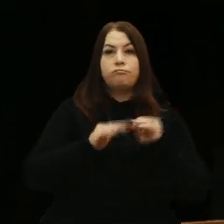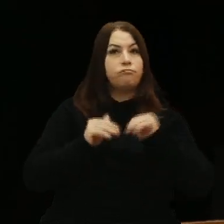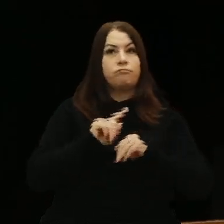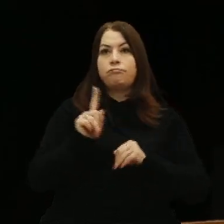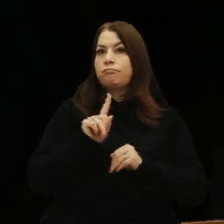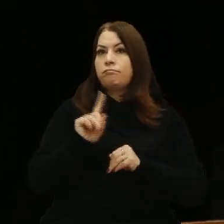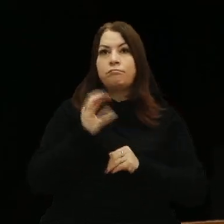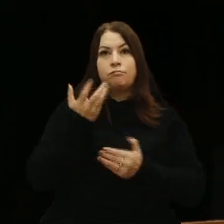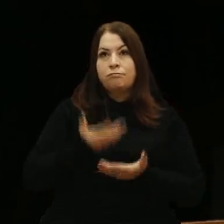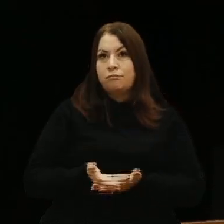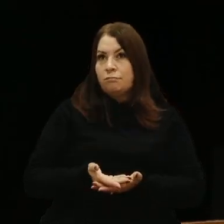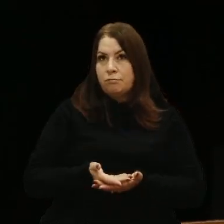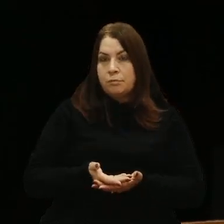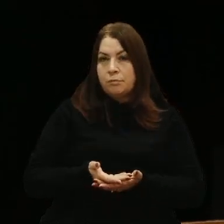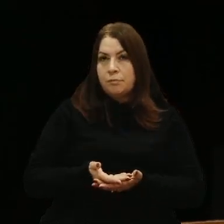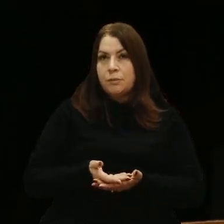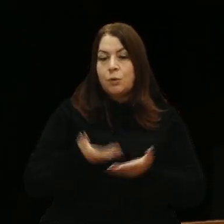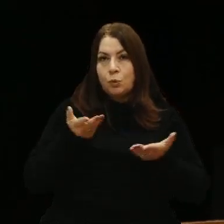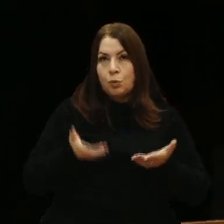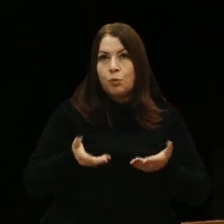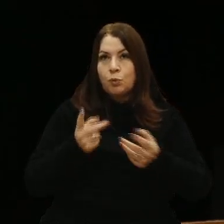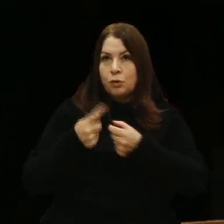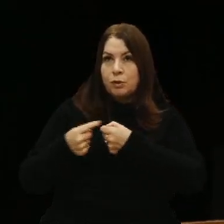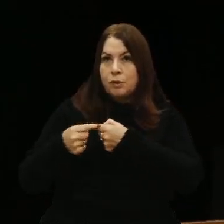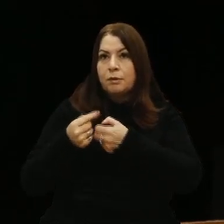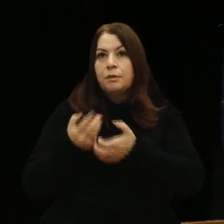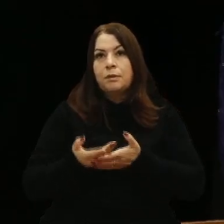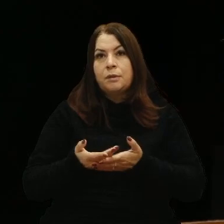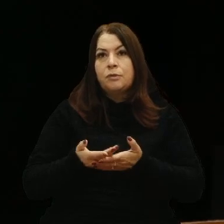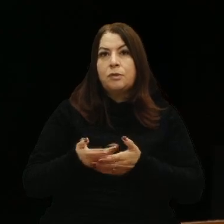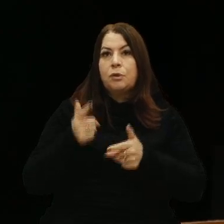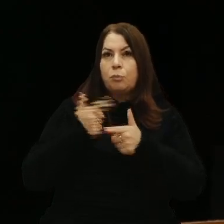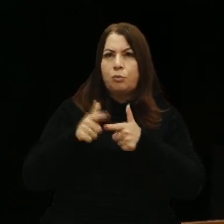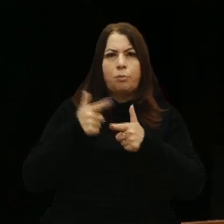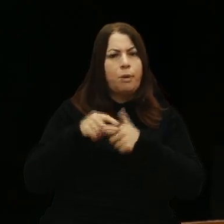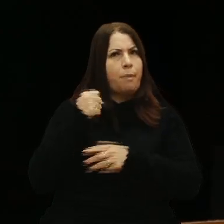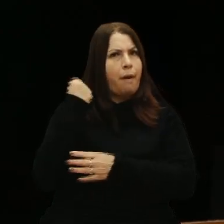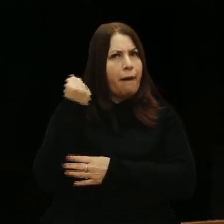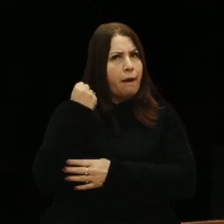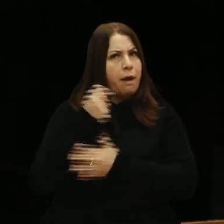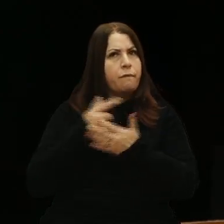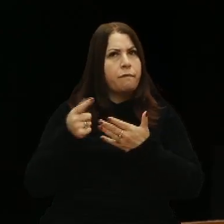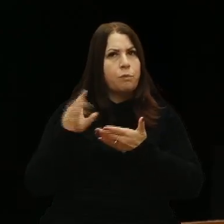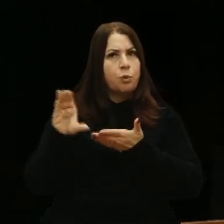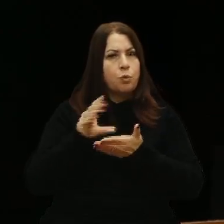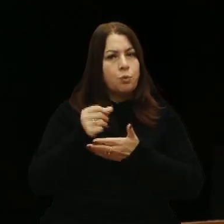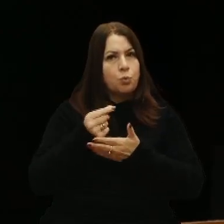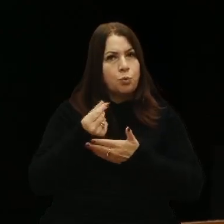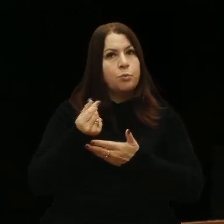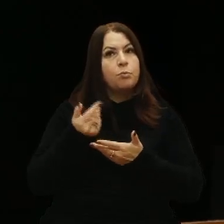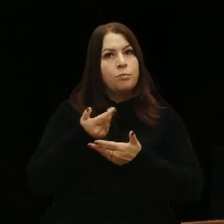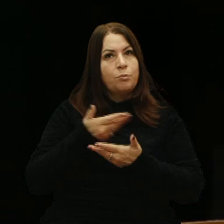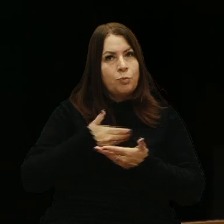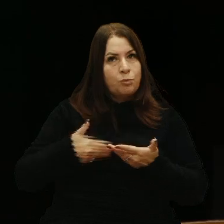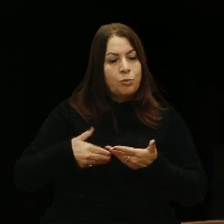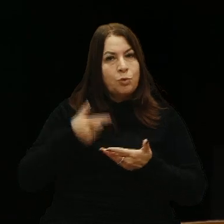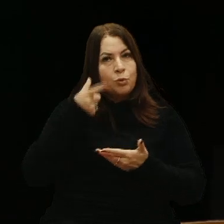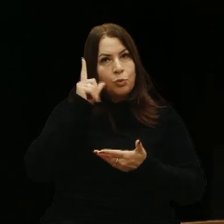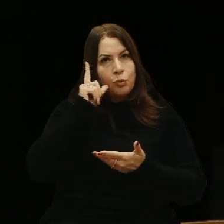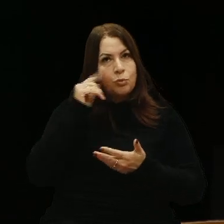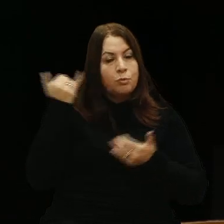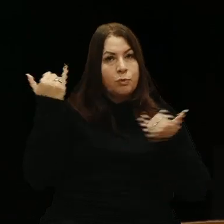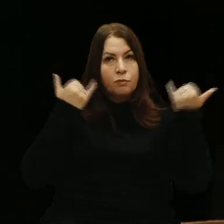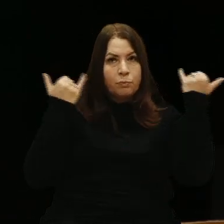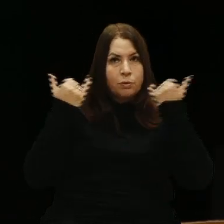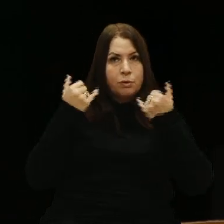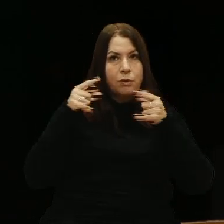isso não aconteceu. E hoje a nossa cidade está com um problema grave em relação ao recurso público. E ontem chegou uma informação